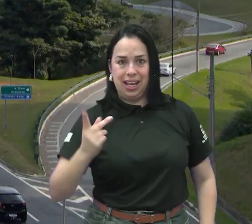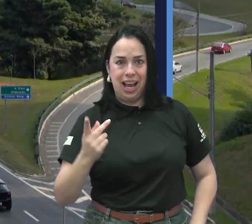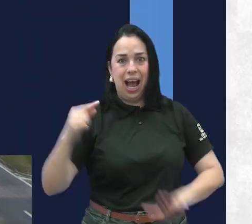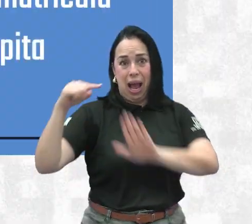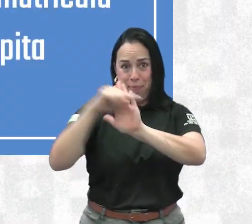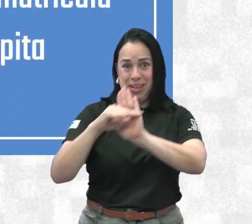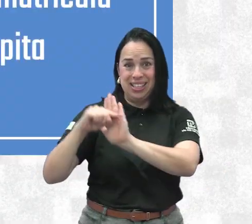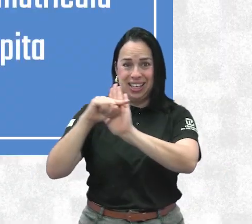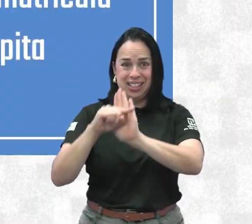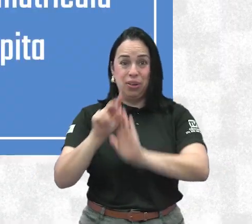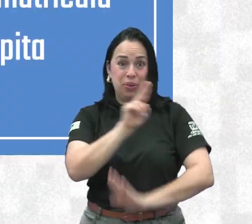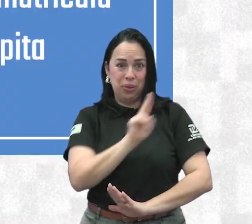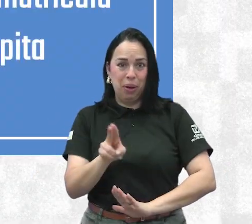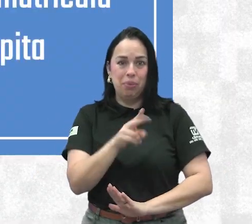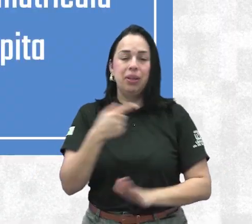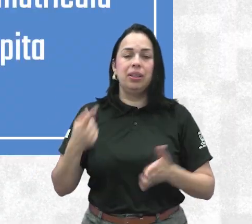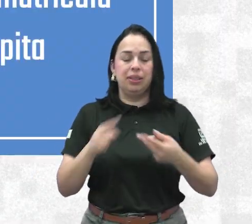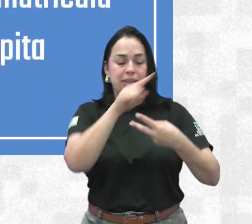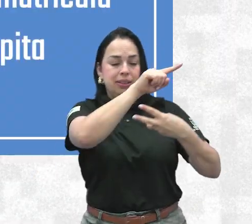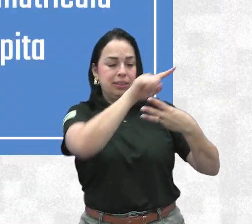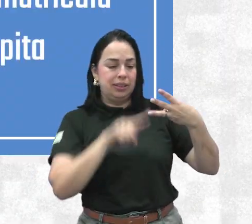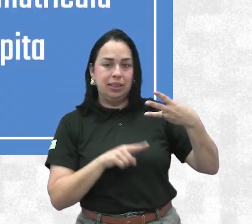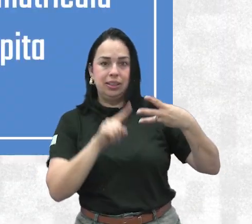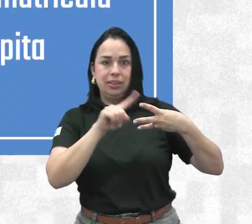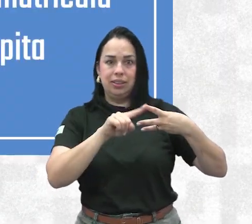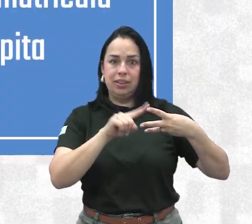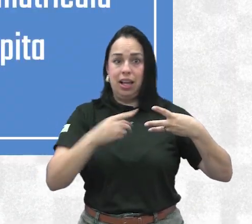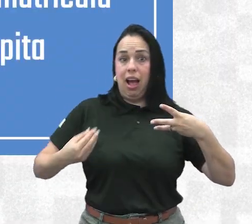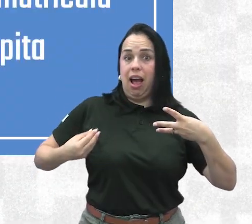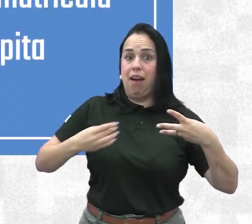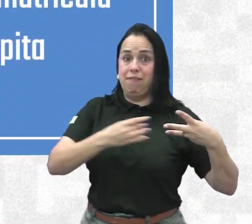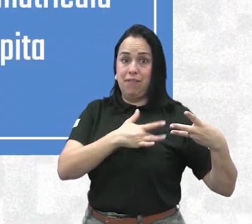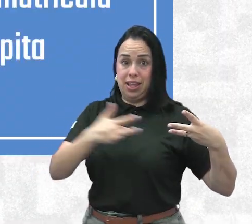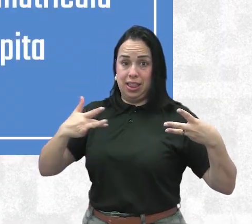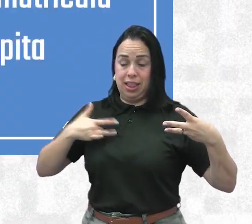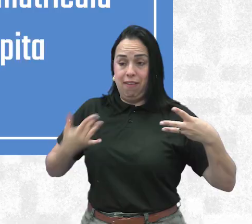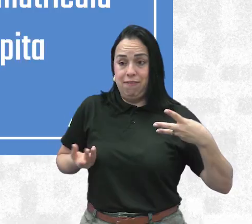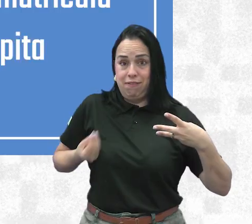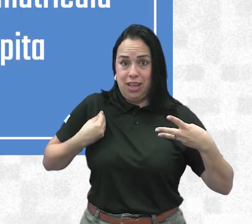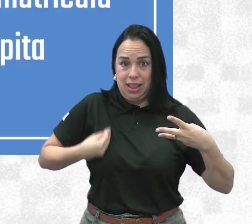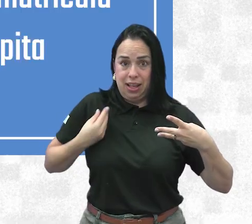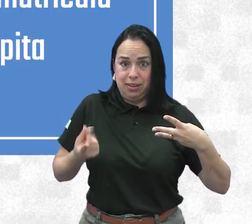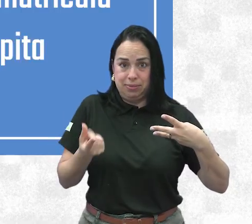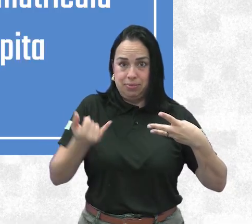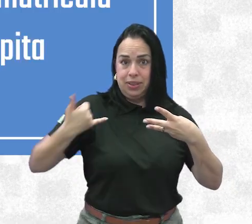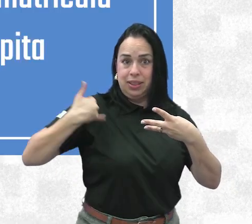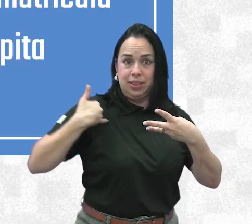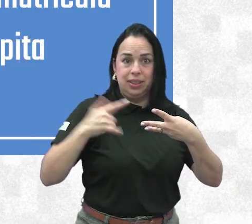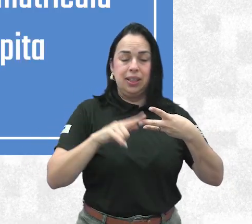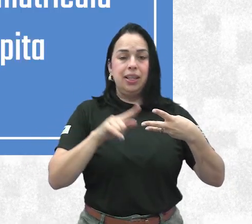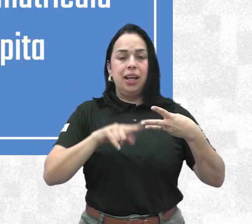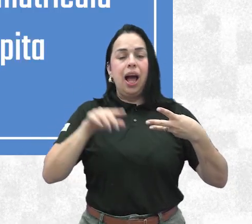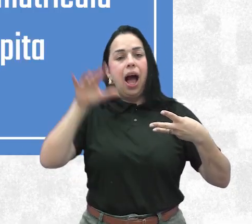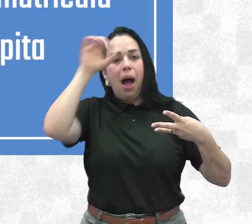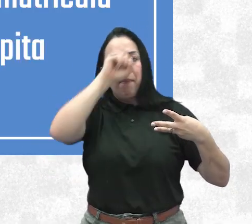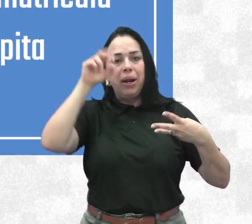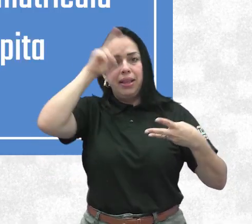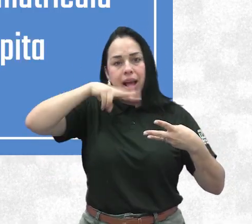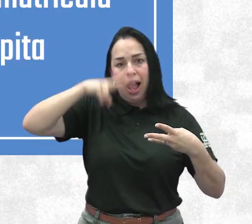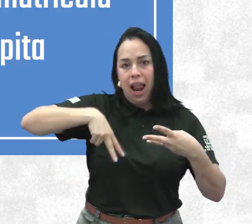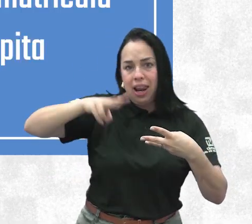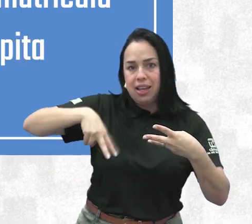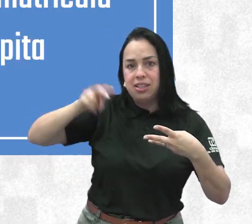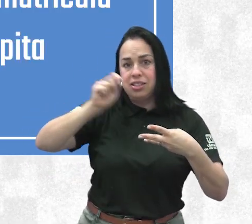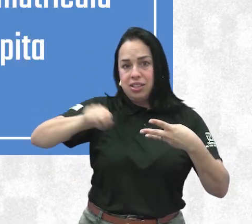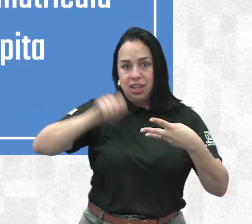IDH. Os 3 pilares são mensurados levando em conta a expectativa de vida, a taxa de alfabetização e o padrão